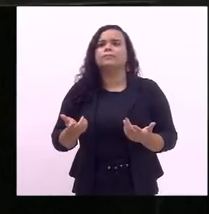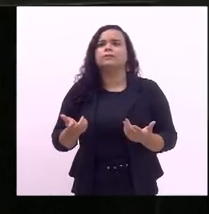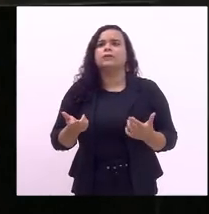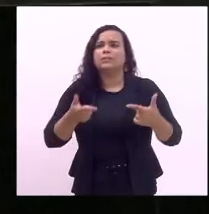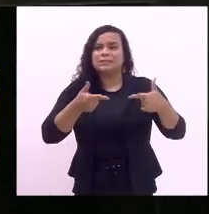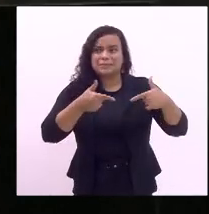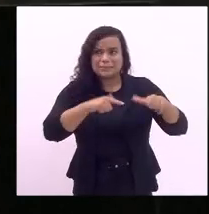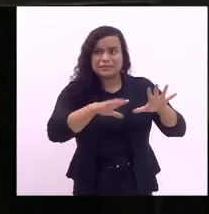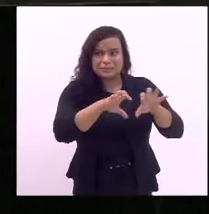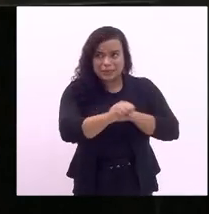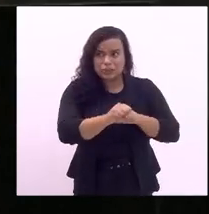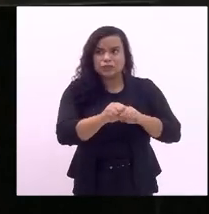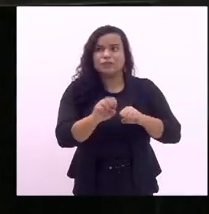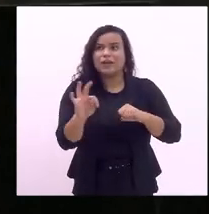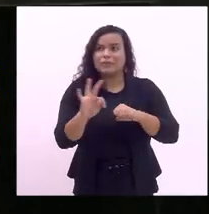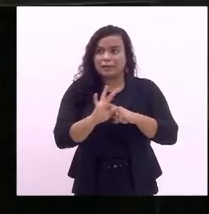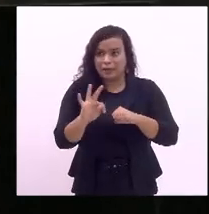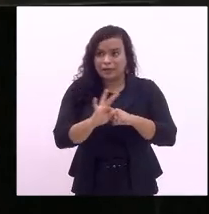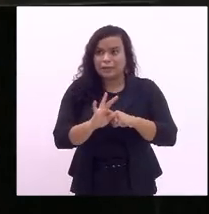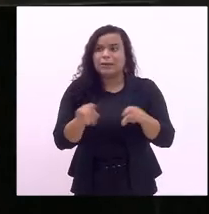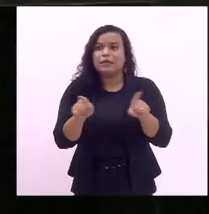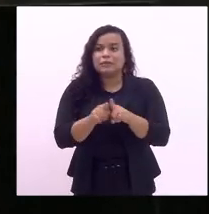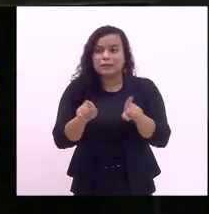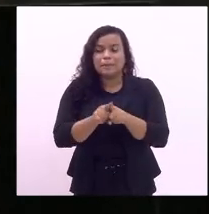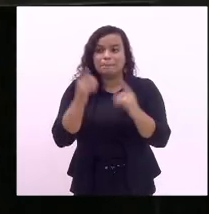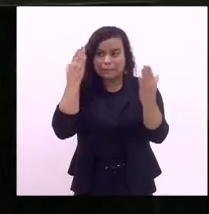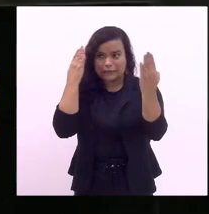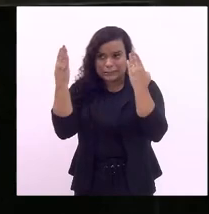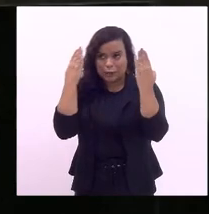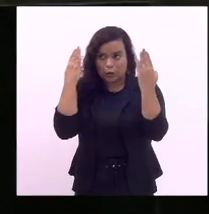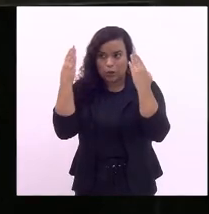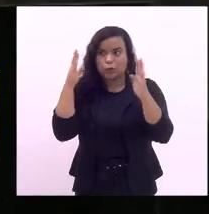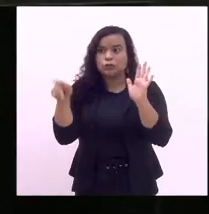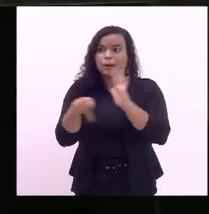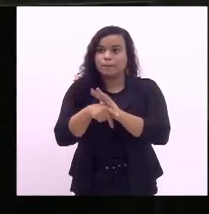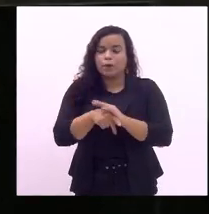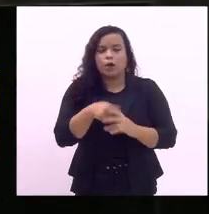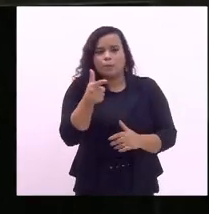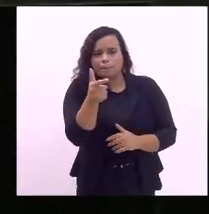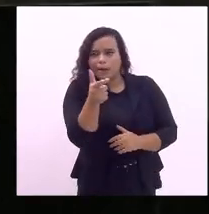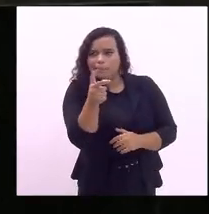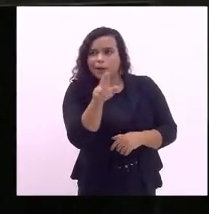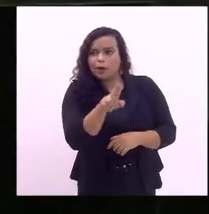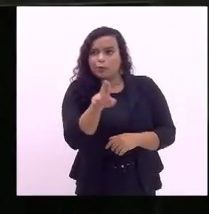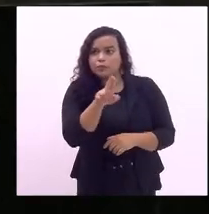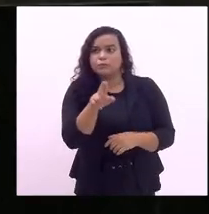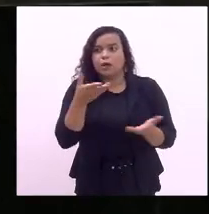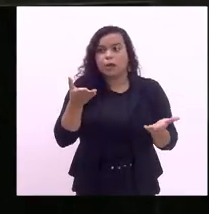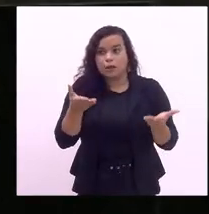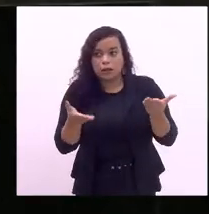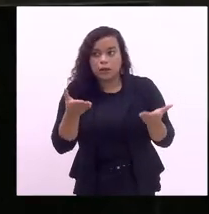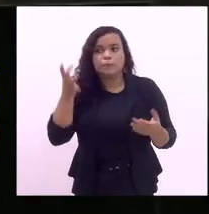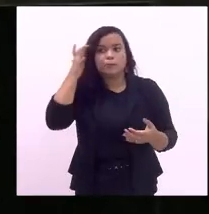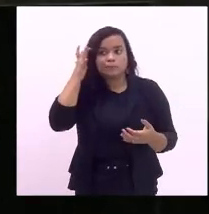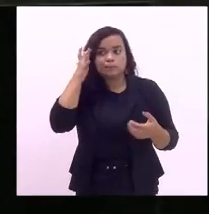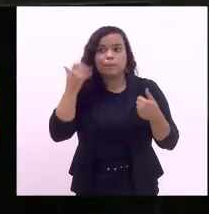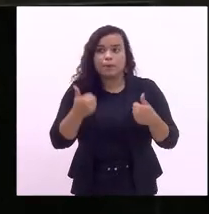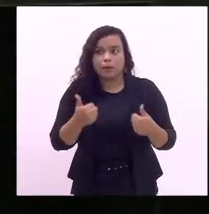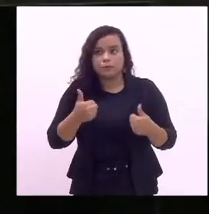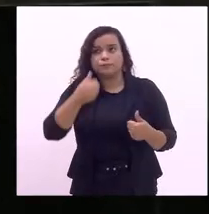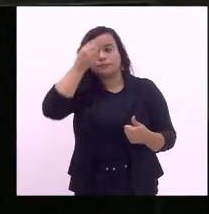Certificação técnica e psicológica do manuseio e a utilização do equilíbrio para ter o porte de